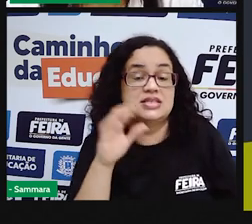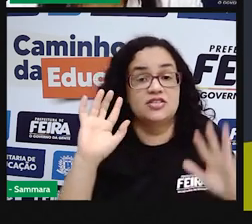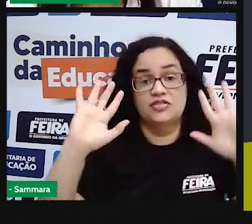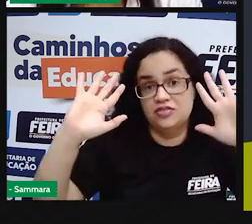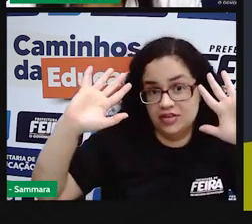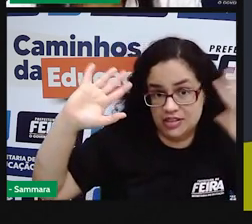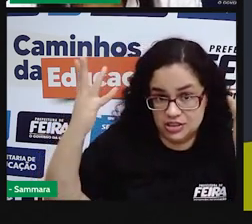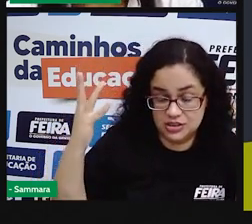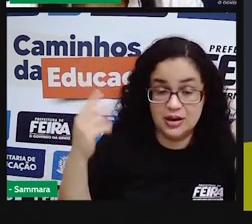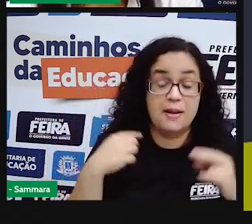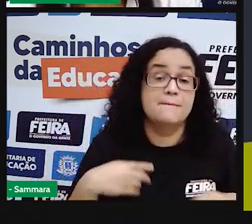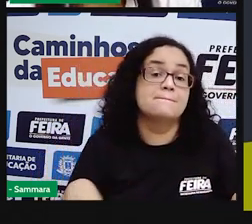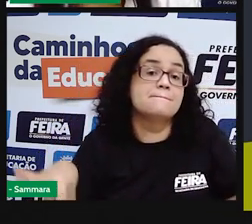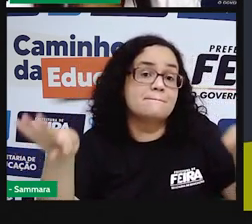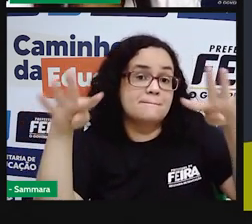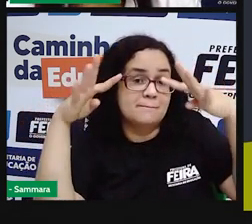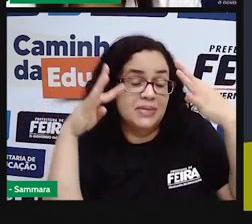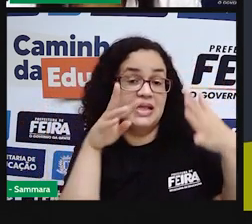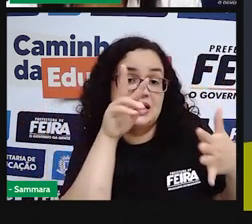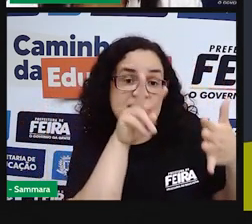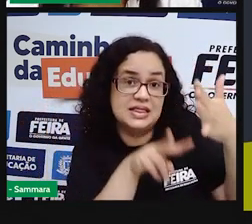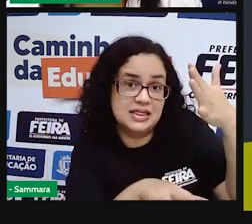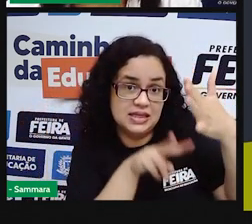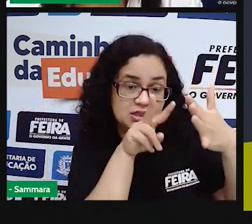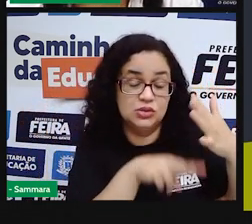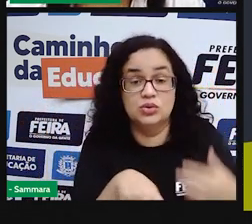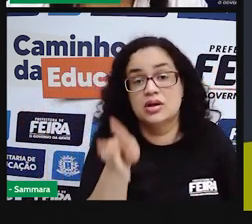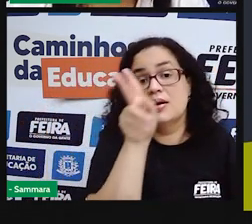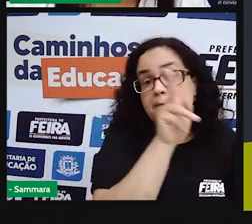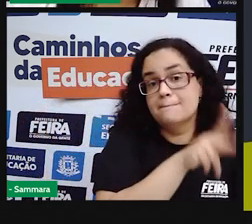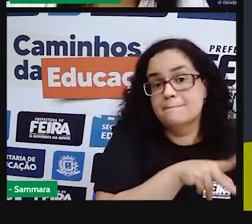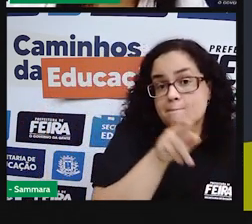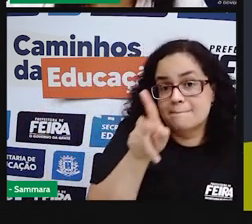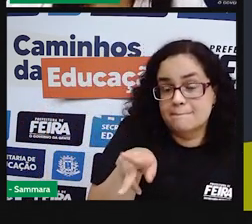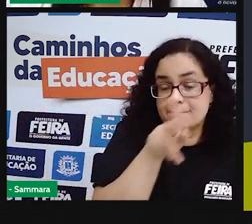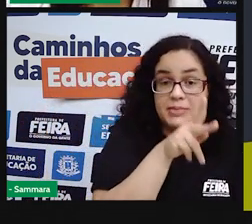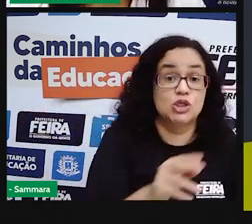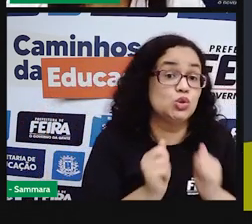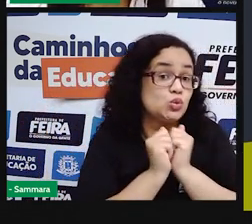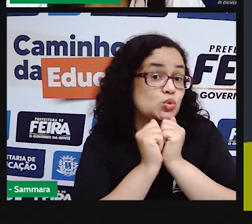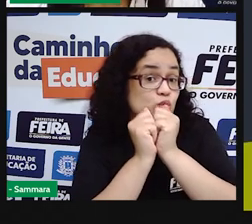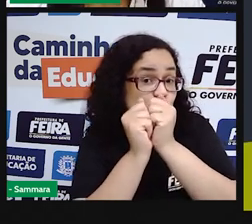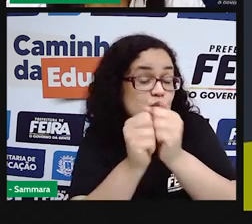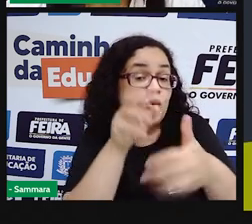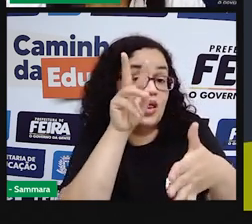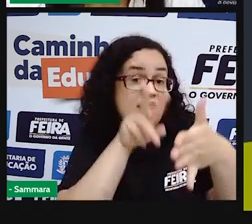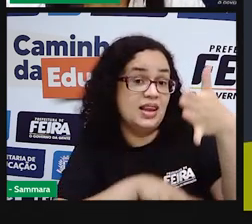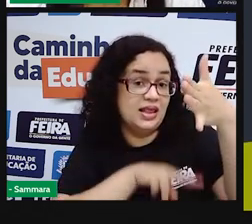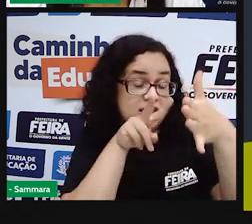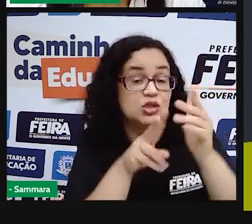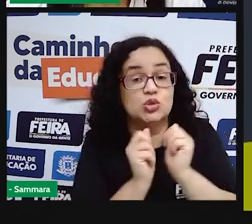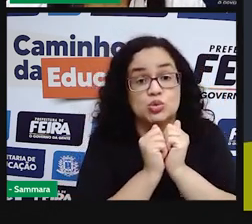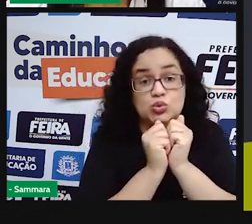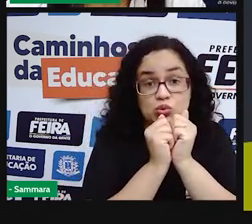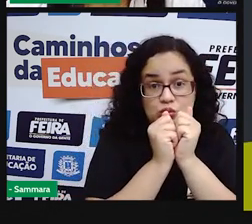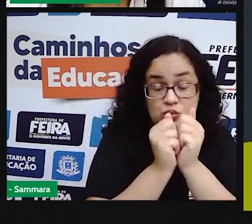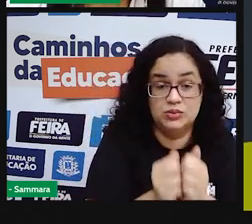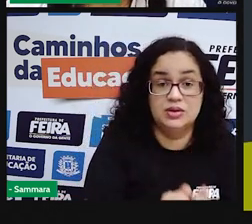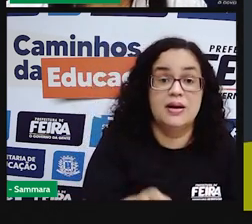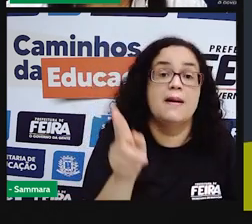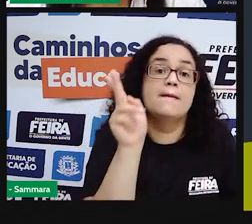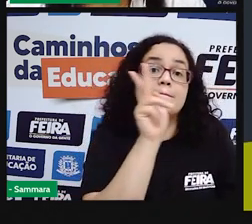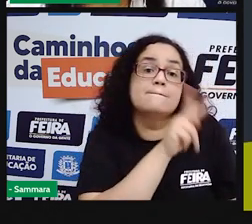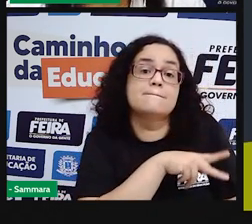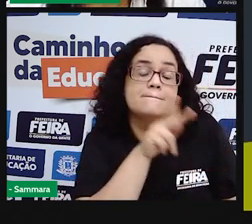prestem bastante atenção na leitura que a Pró vai fazer, acompanhe a leitura, né, junto com a Pró, para que a gente possa ter aí